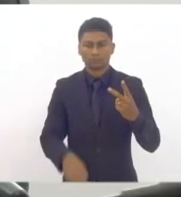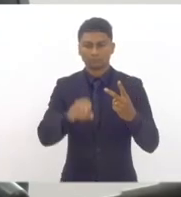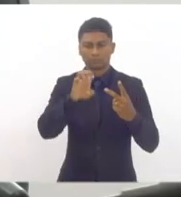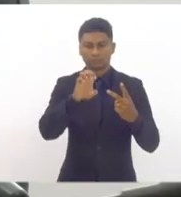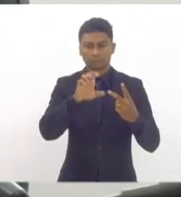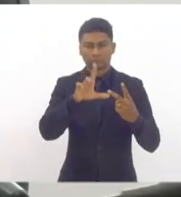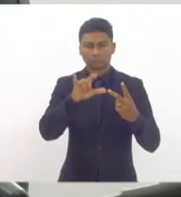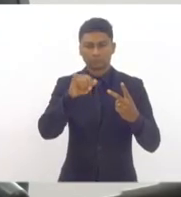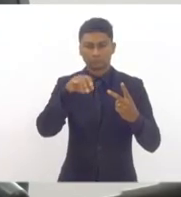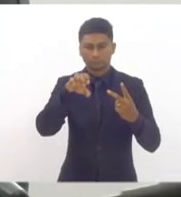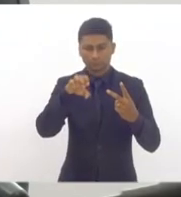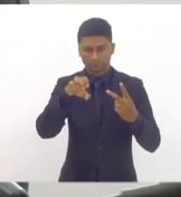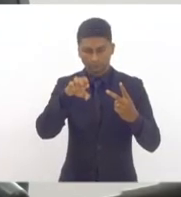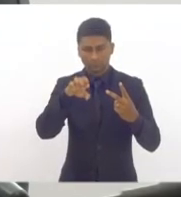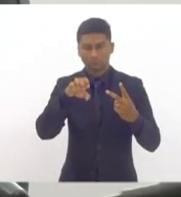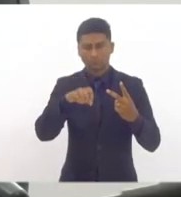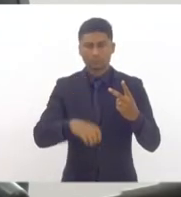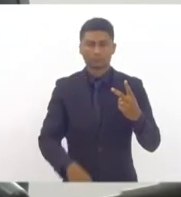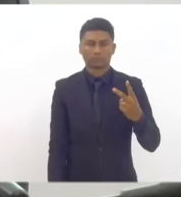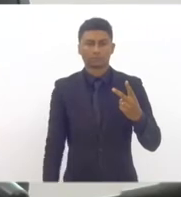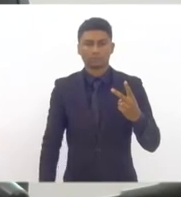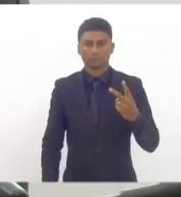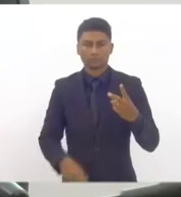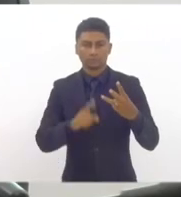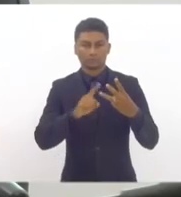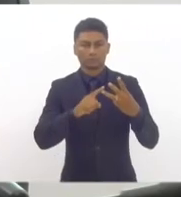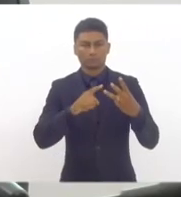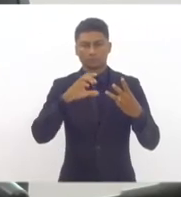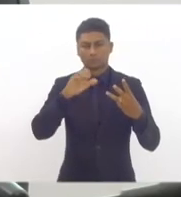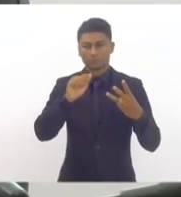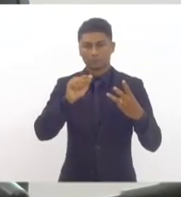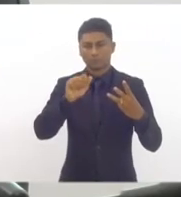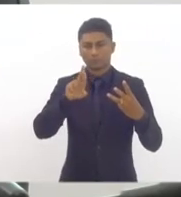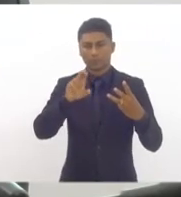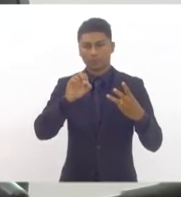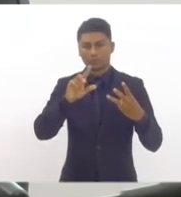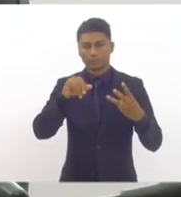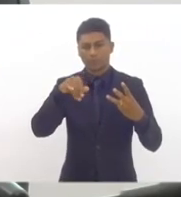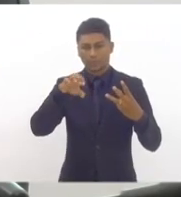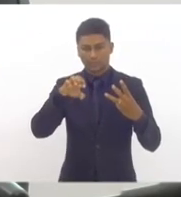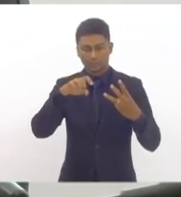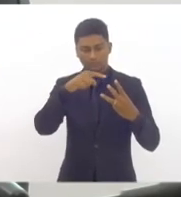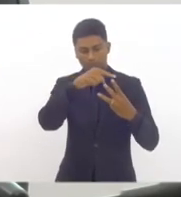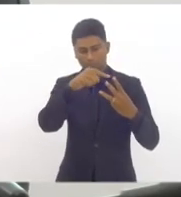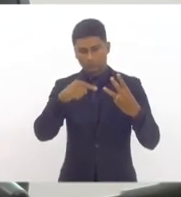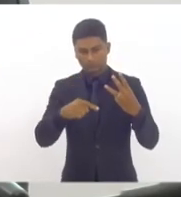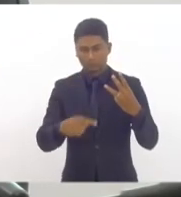Eliene Vieira e Caroline Ferreira.